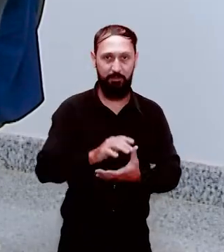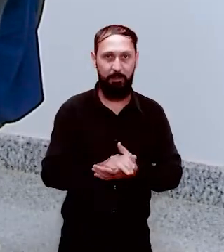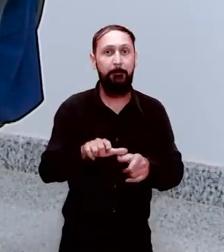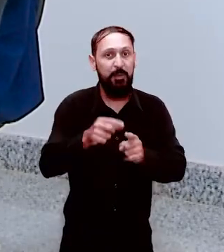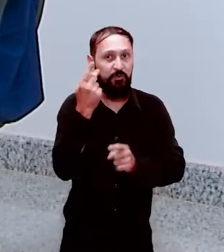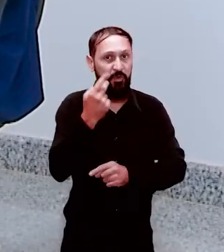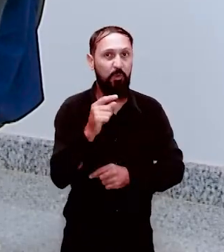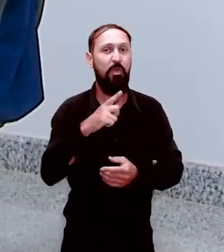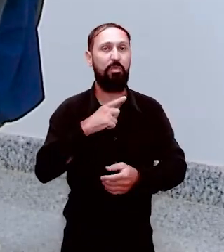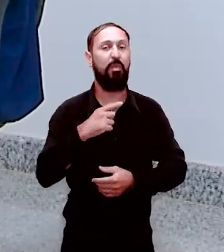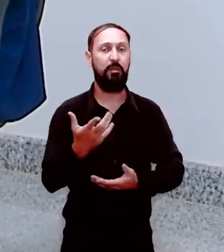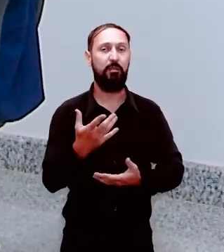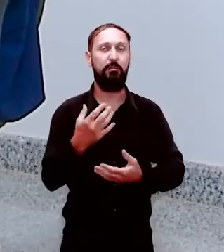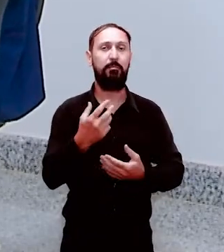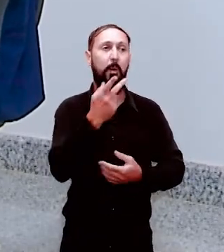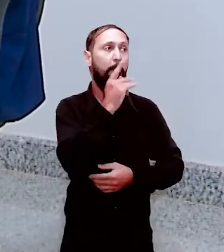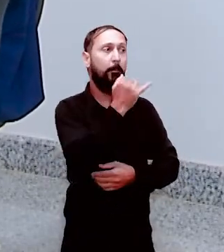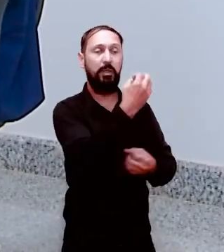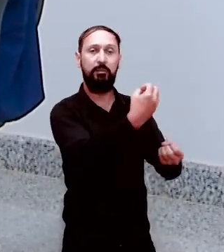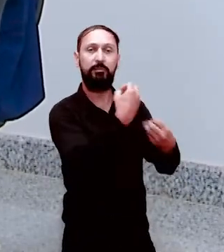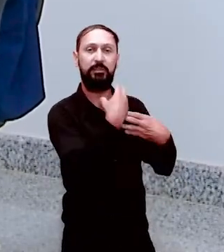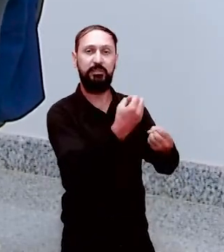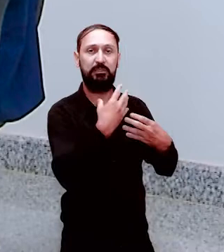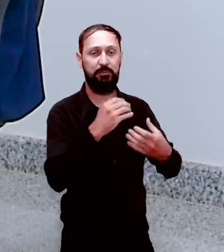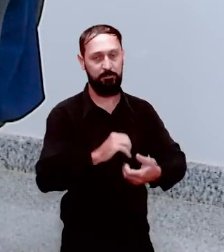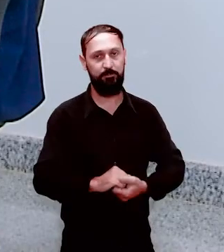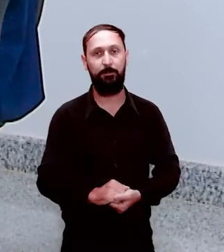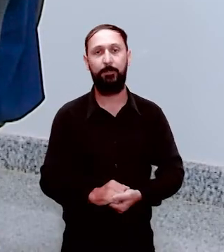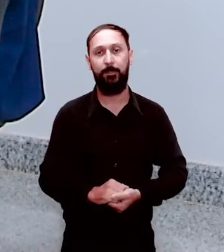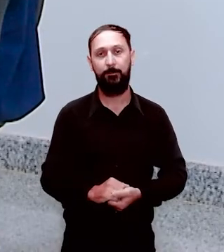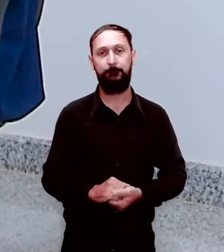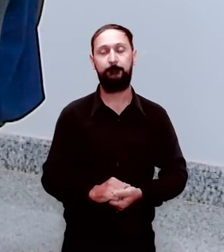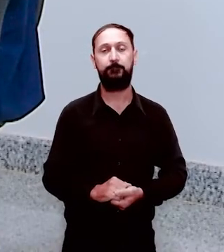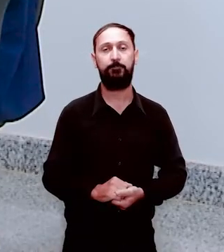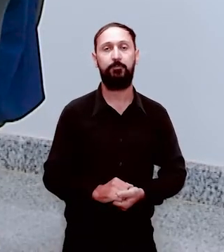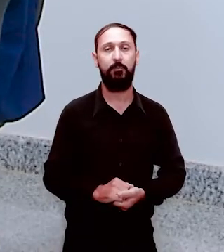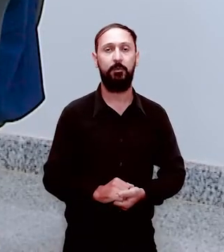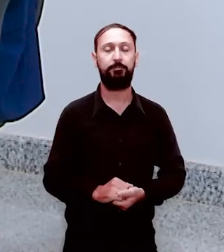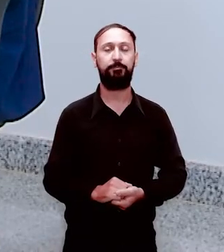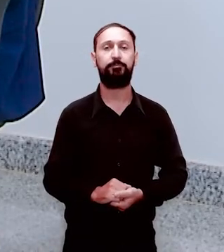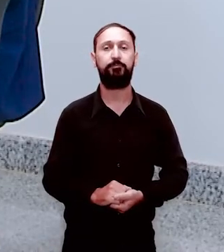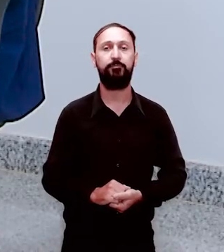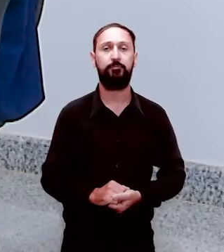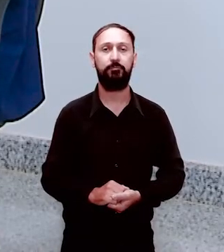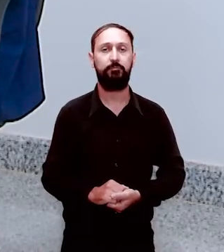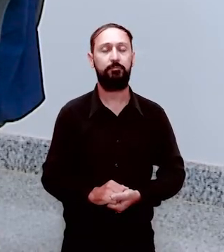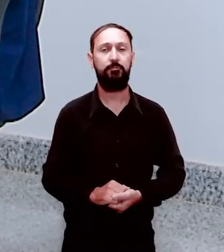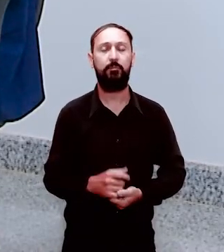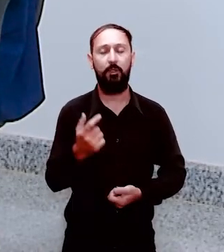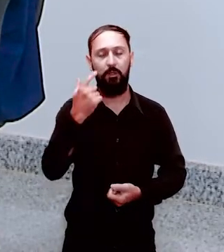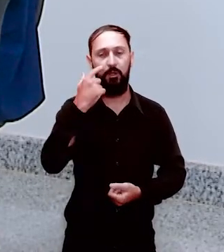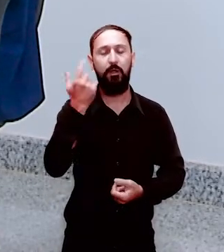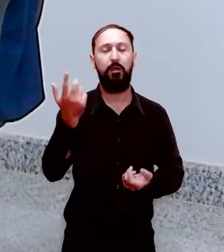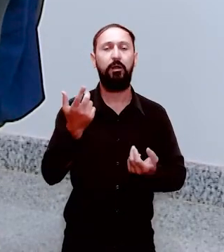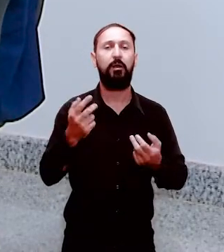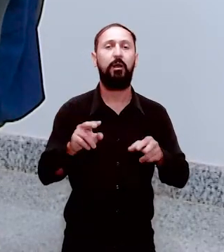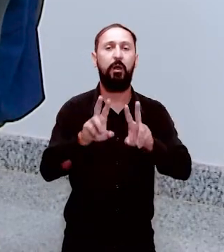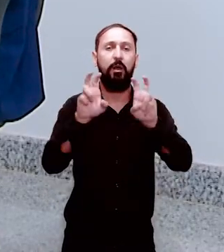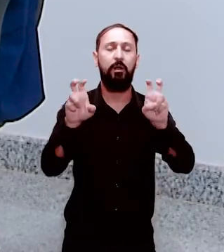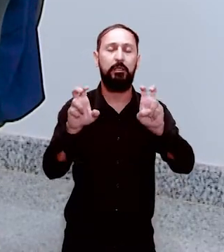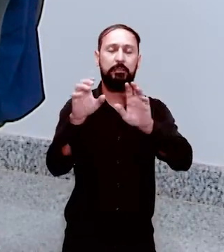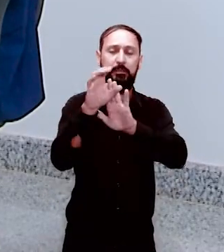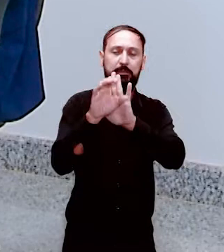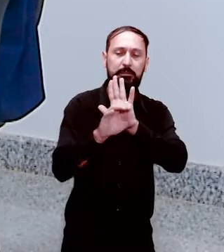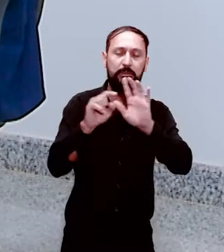memórias dos pais, né? Ensinando a gente a lidar com o racismo, lidar né? com o racismo. Então, assim, e aí, um pouco relacionado a